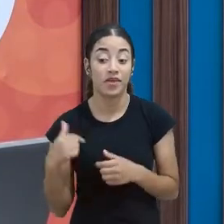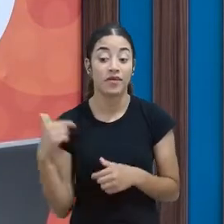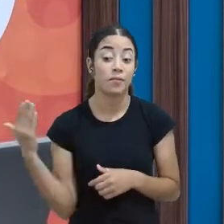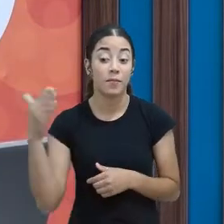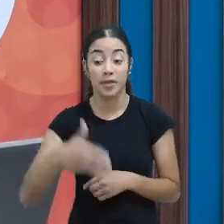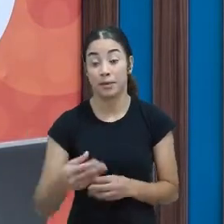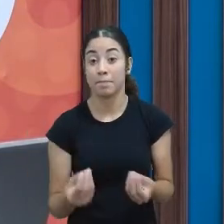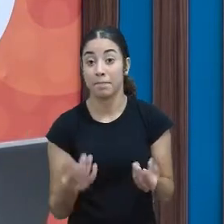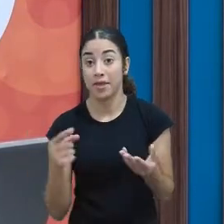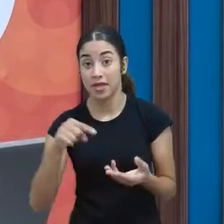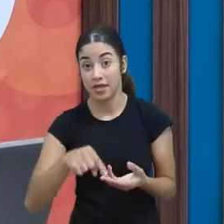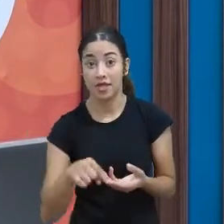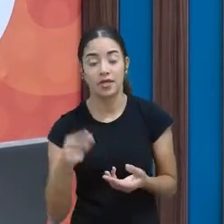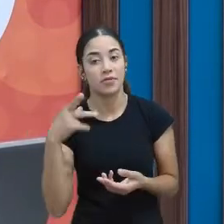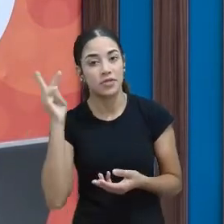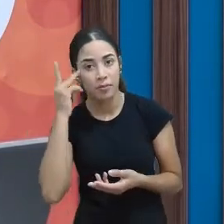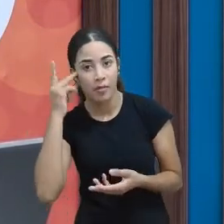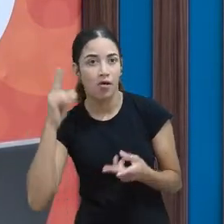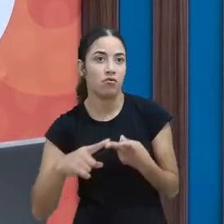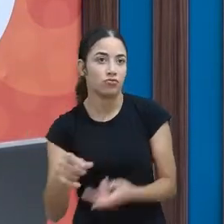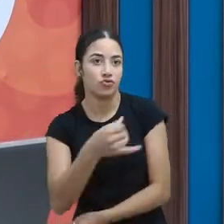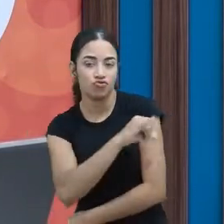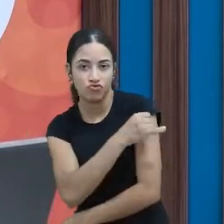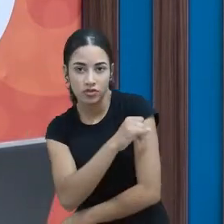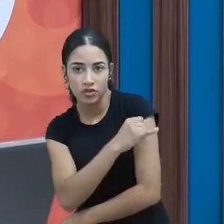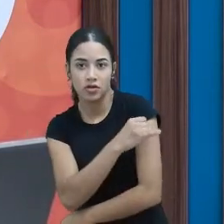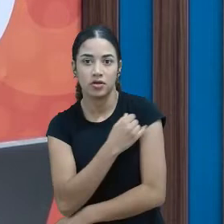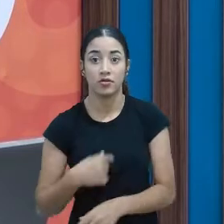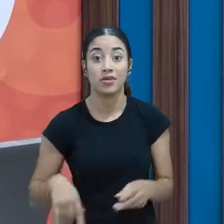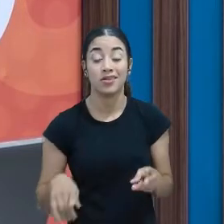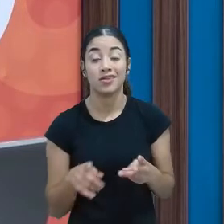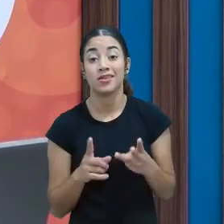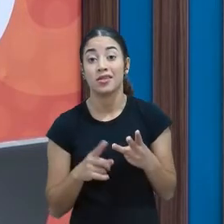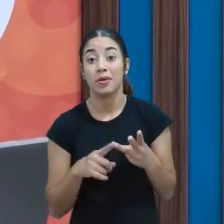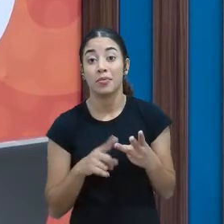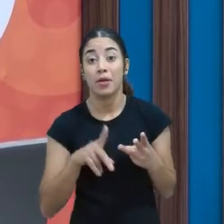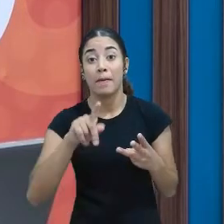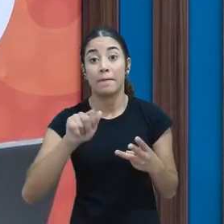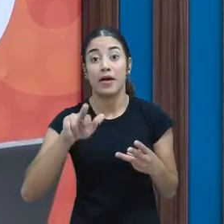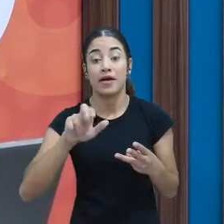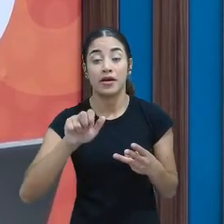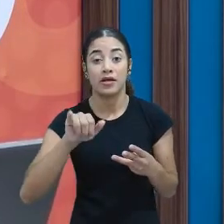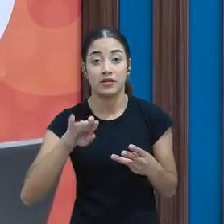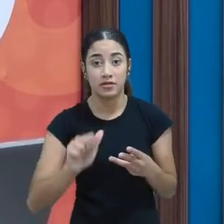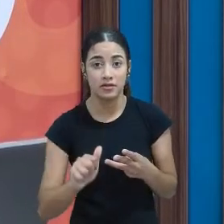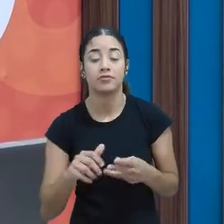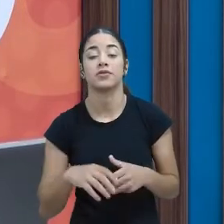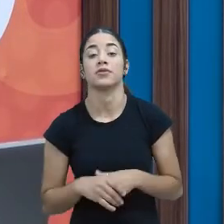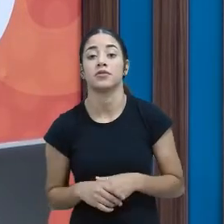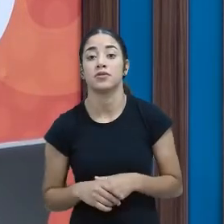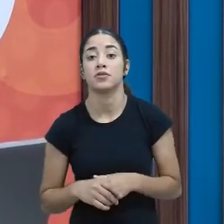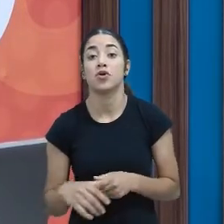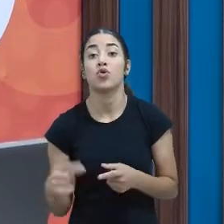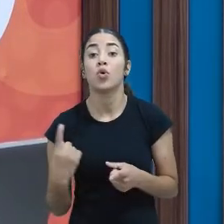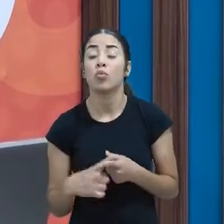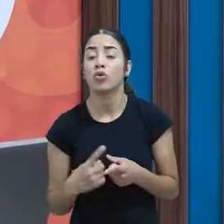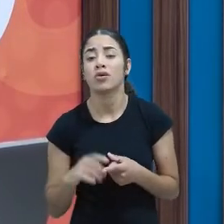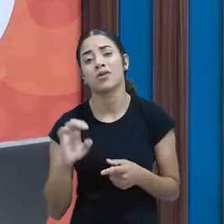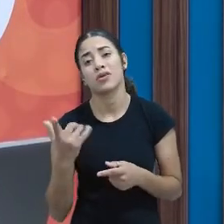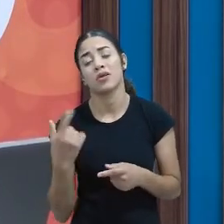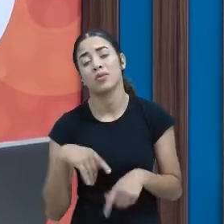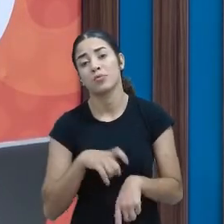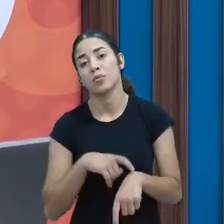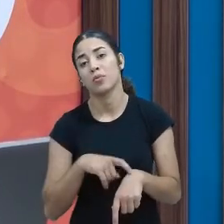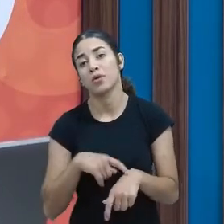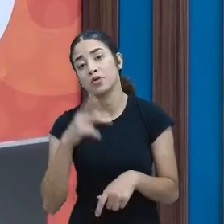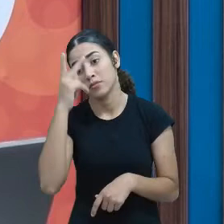cá, para São Paulo, Rio de Janeiro, aquela região do Vale do Paraíba, trabalhar nas fazendas de café. Porque, logicamente, quando os